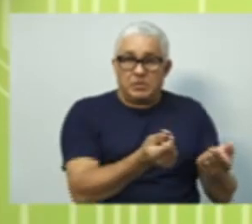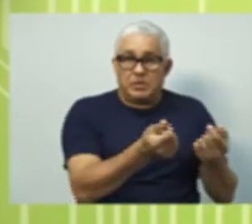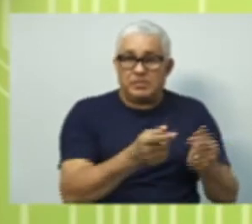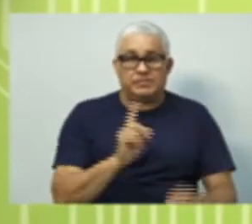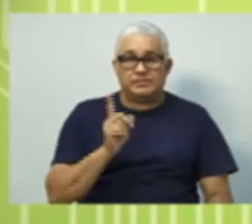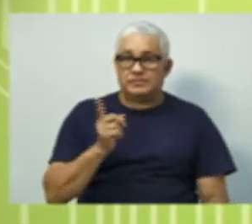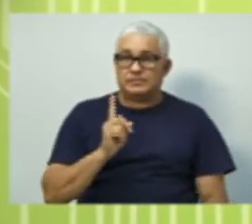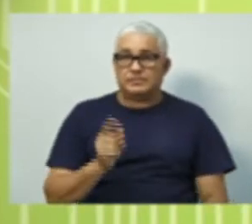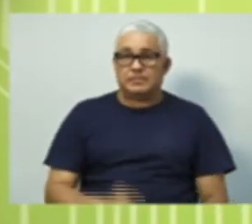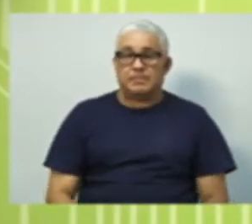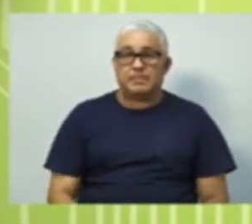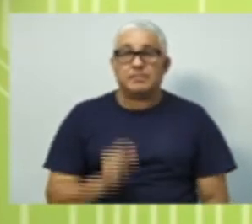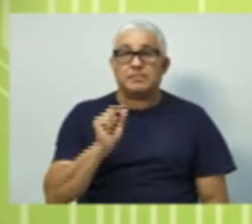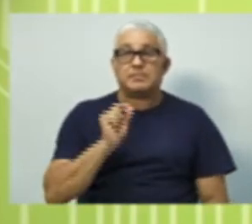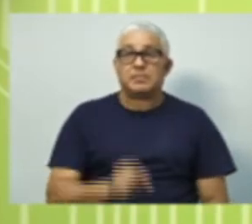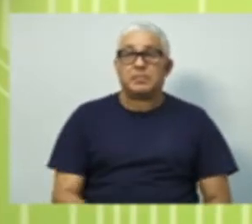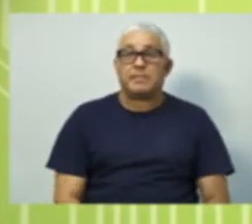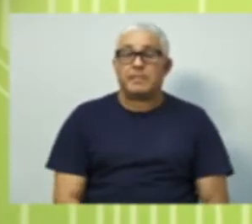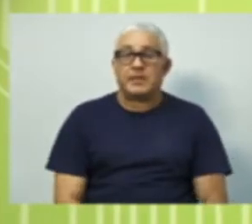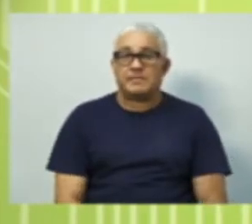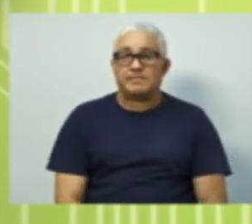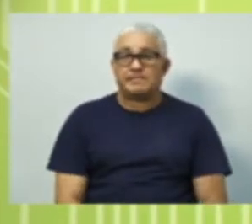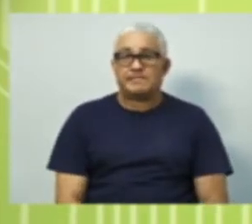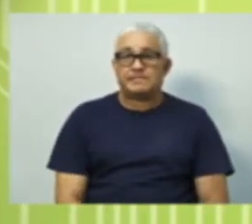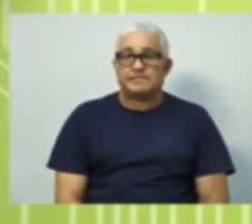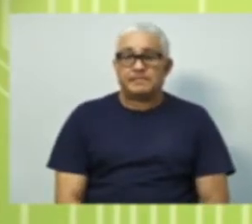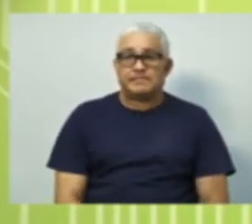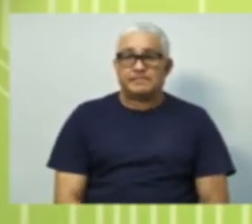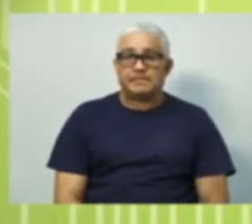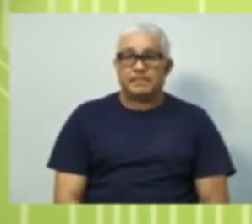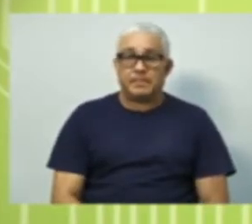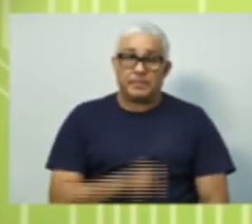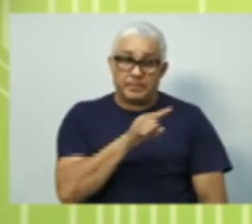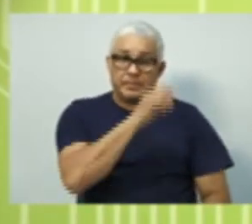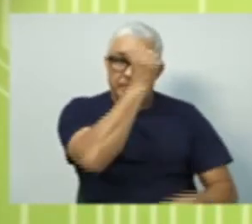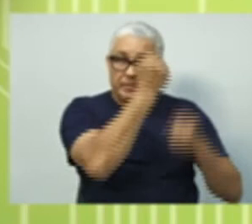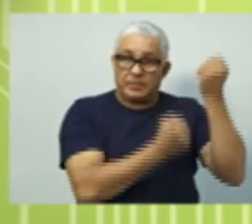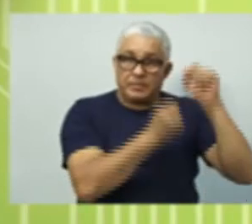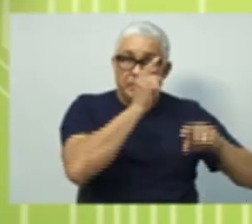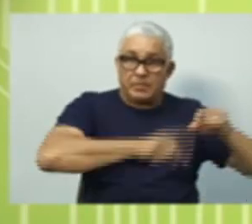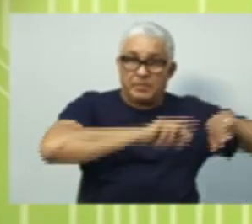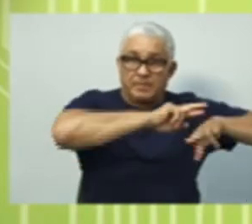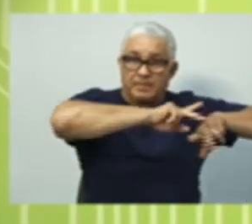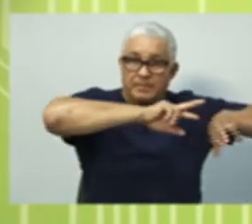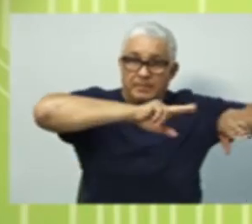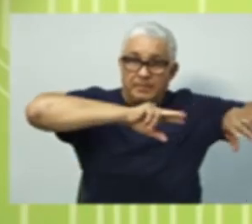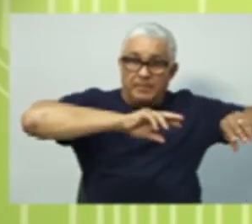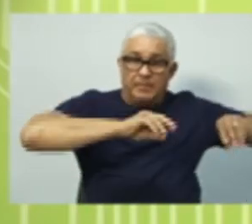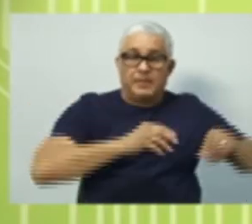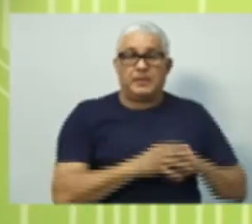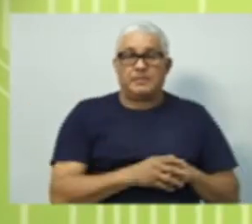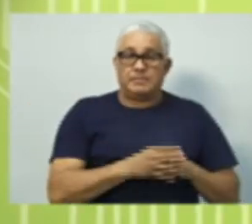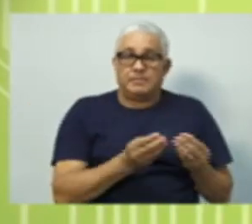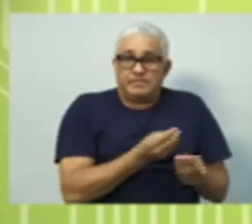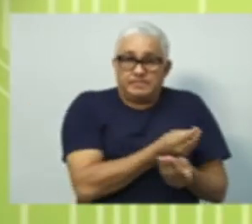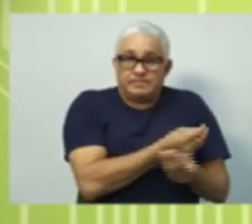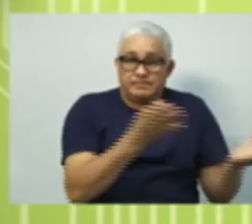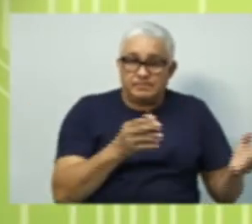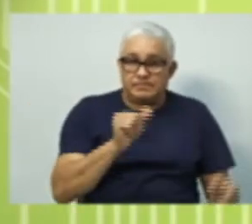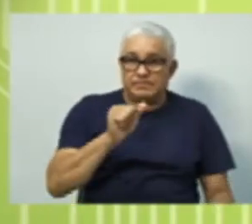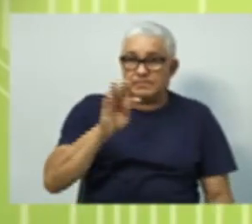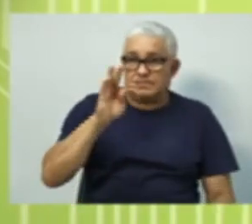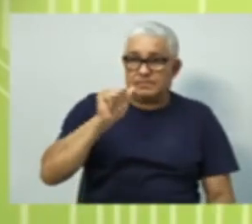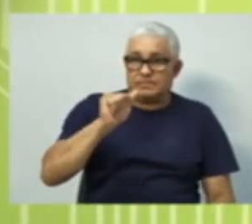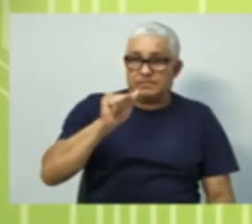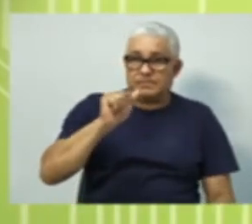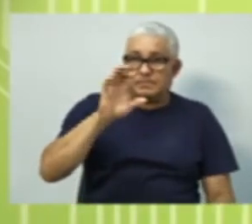fatores externos. Tá certo? Então você não vai depender só do que você vai ganhar. O que você vai ganhar, você vai se mantendo